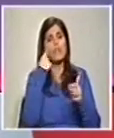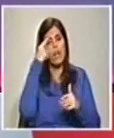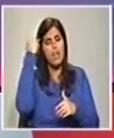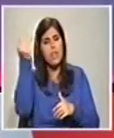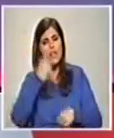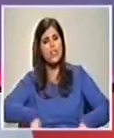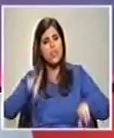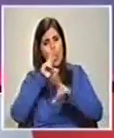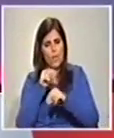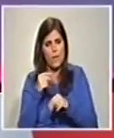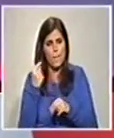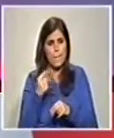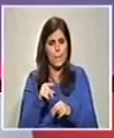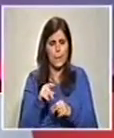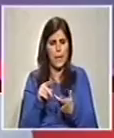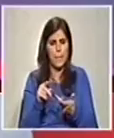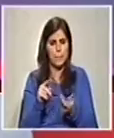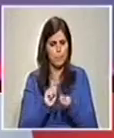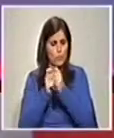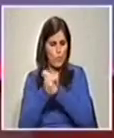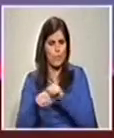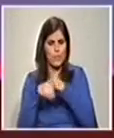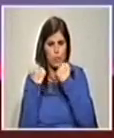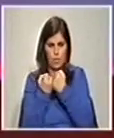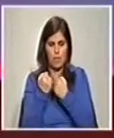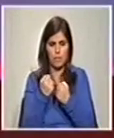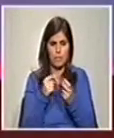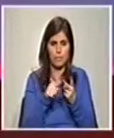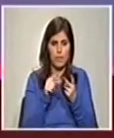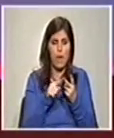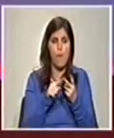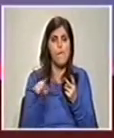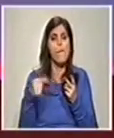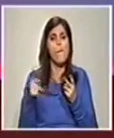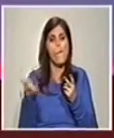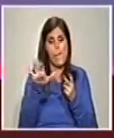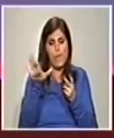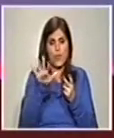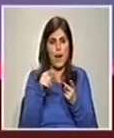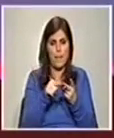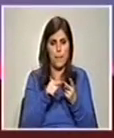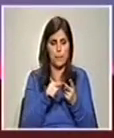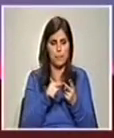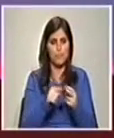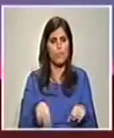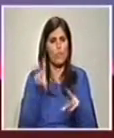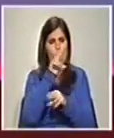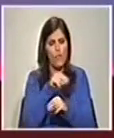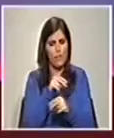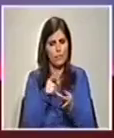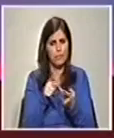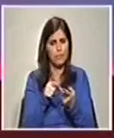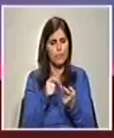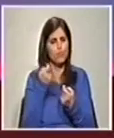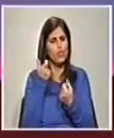e apresentem métricas de transformação na sociedade. E depois temos uma outra área, que é uma área mais nova e que ainda é um bocadinho